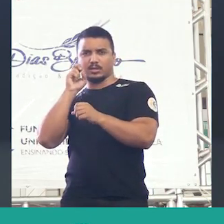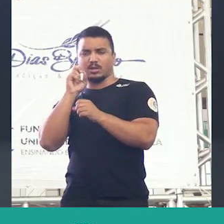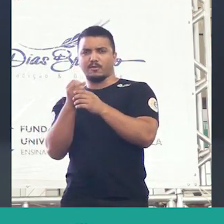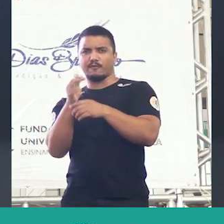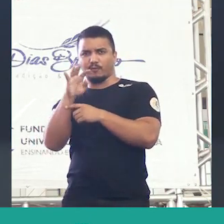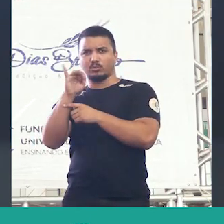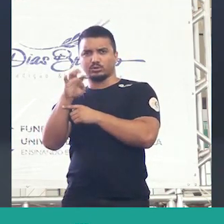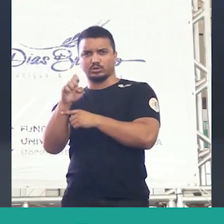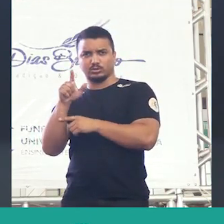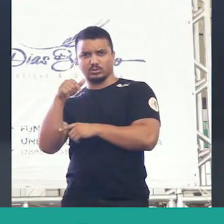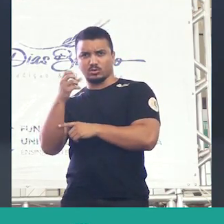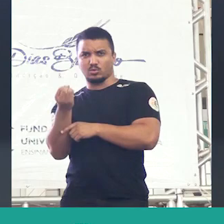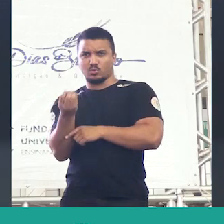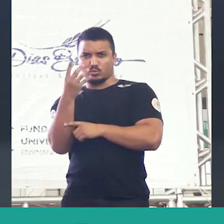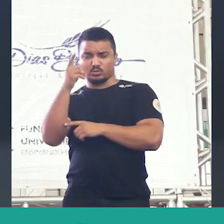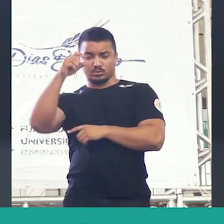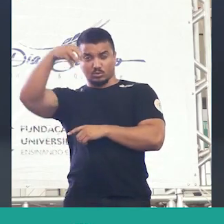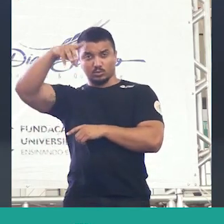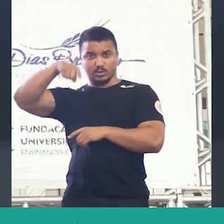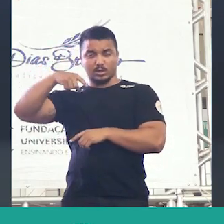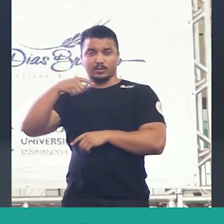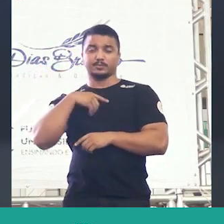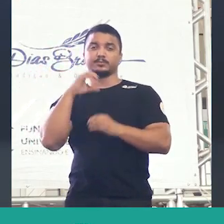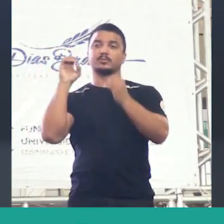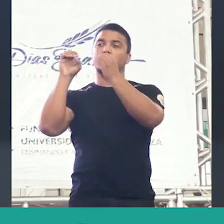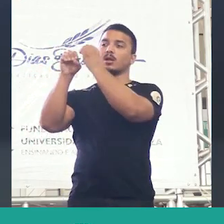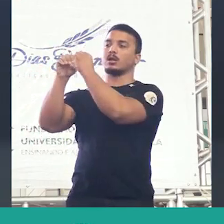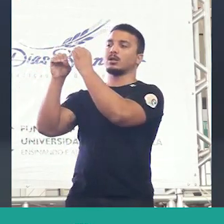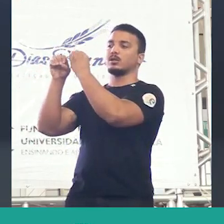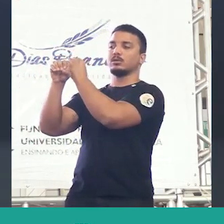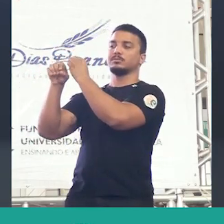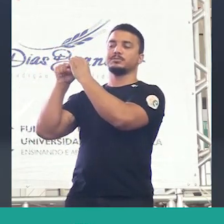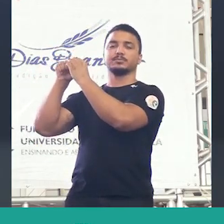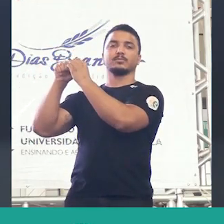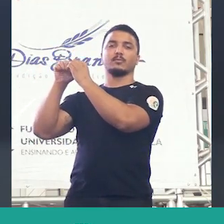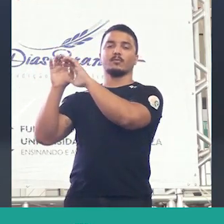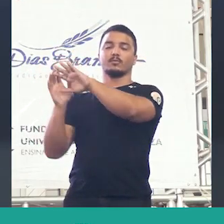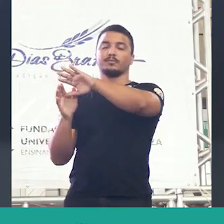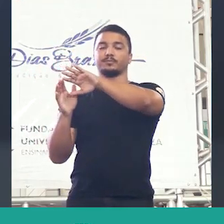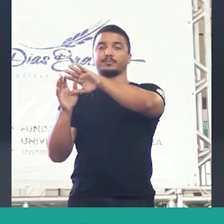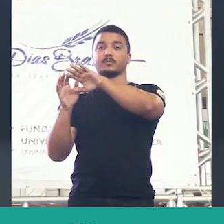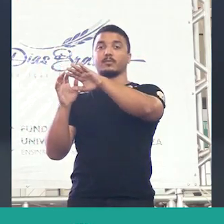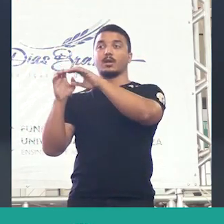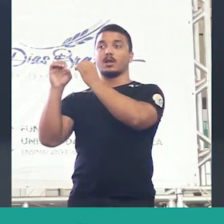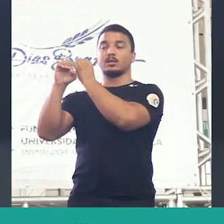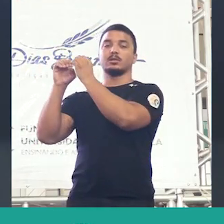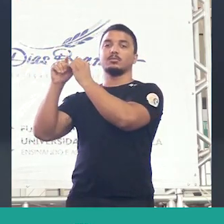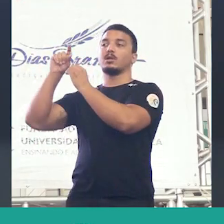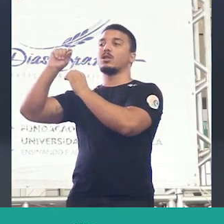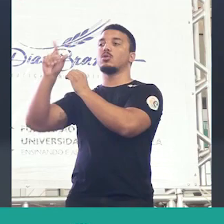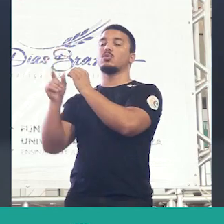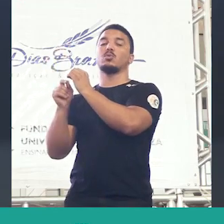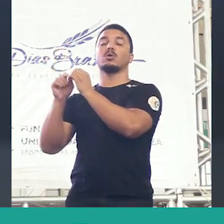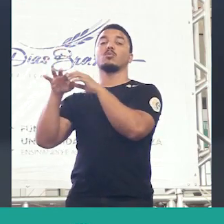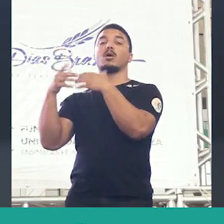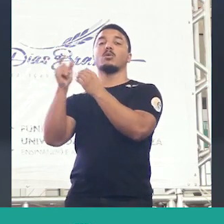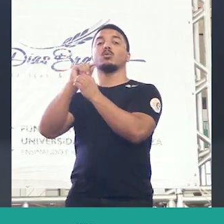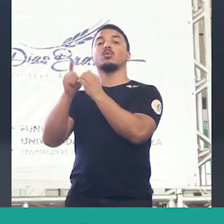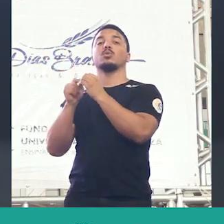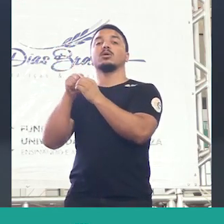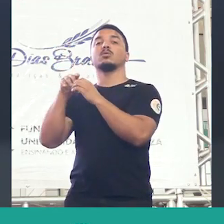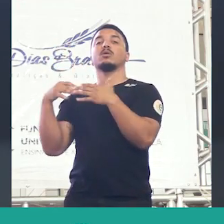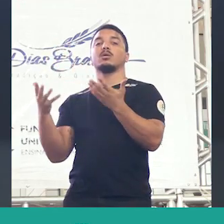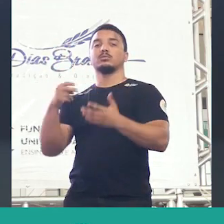luz? Não. Eclipse solar. Qual é a luz? Qual é a lua do eclipse solar? Qual